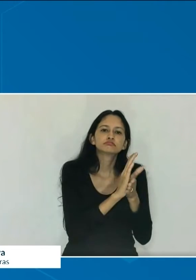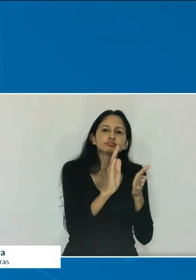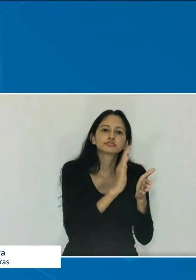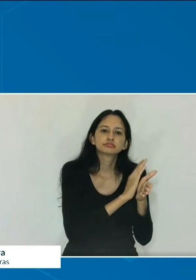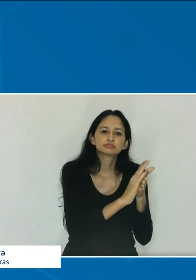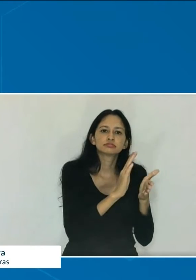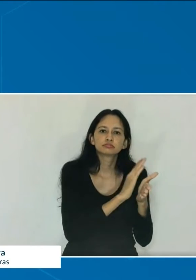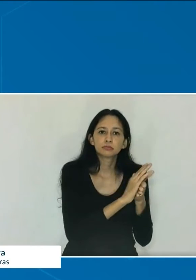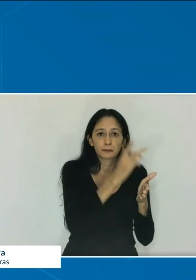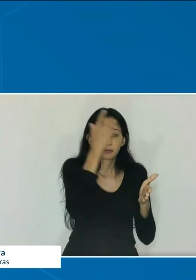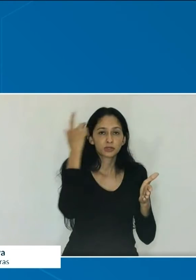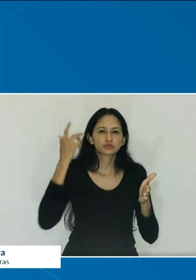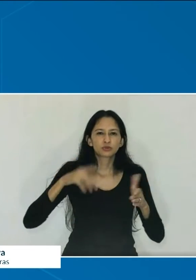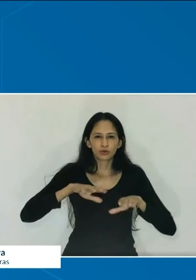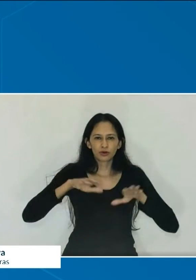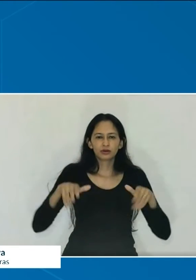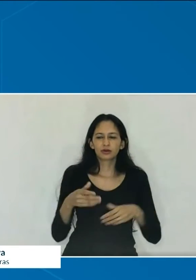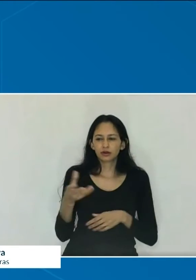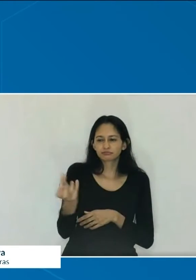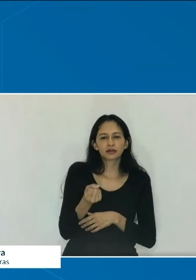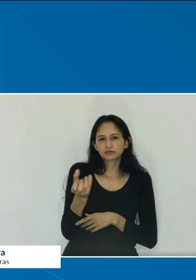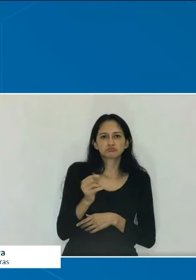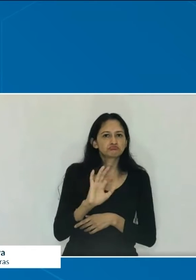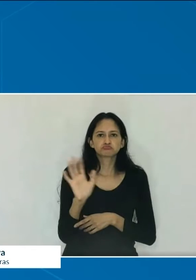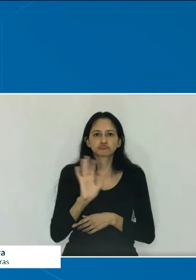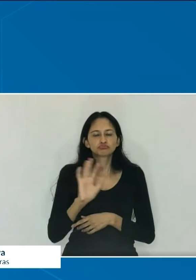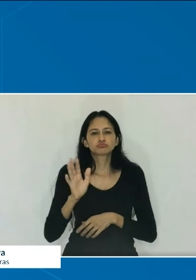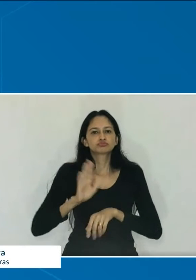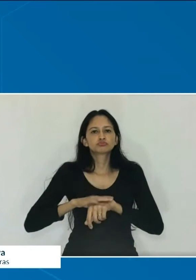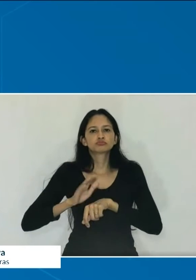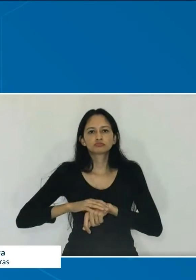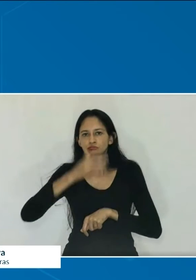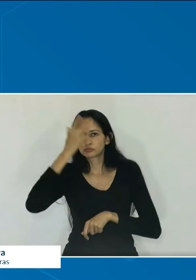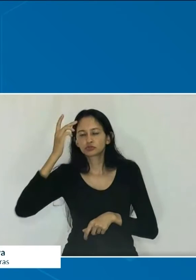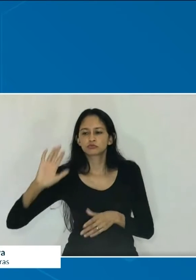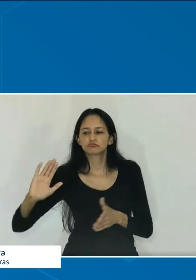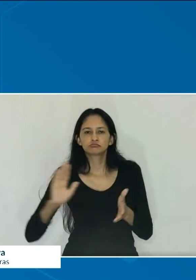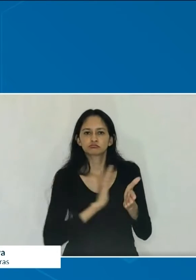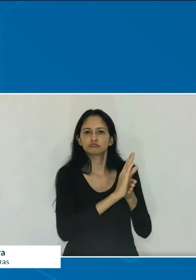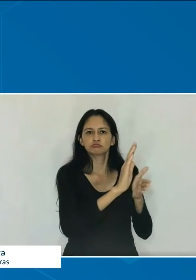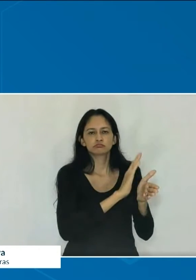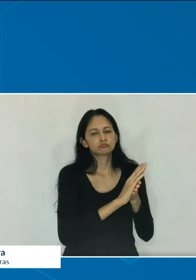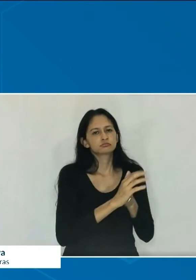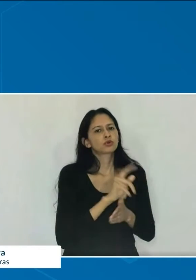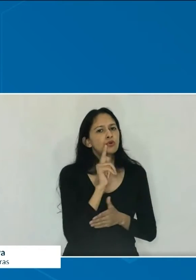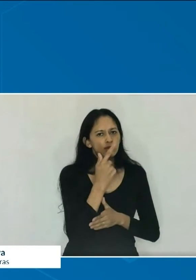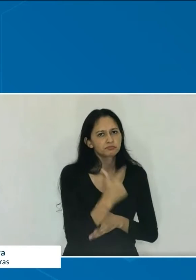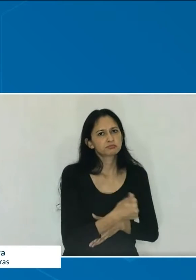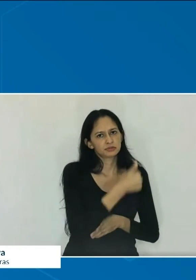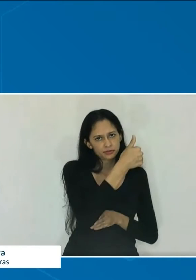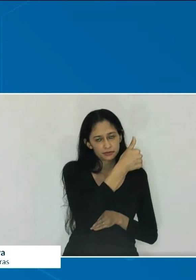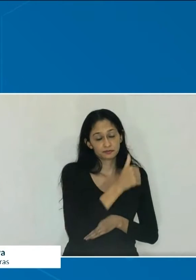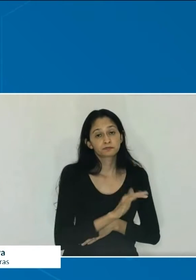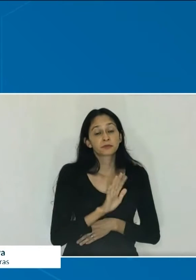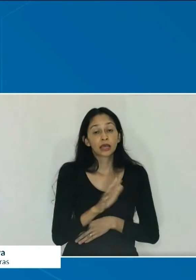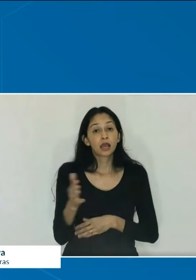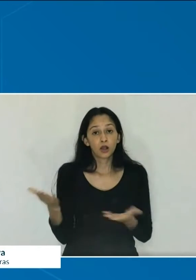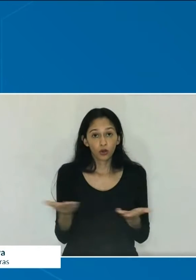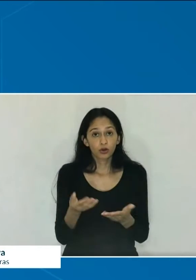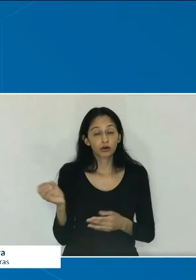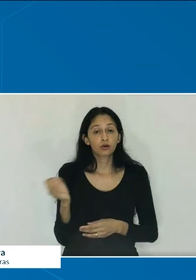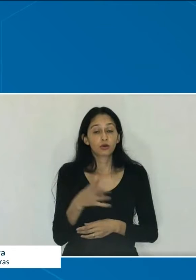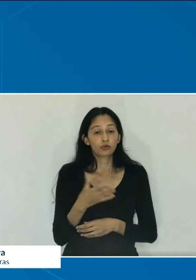cobrador de dentro do ônibus, o dinheiro de dentro do ônibus. Então, ela foi primeira em muita coisa. E, recentemente, ela